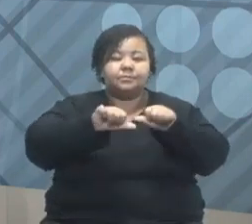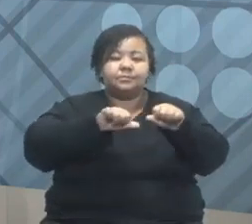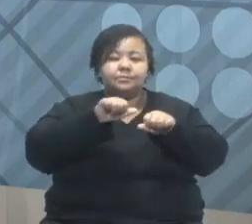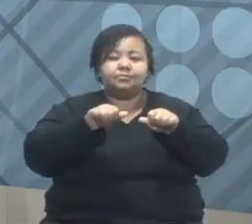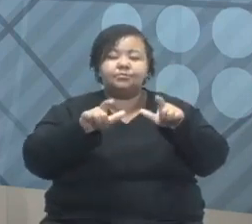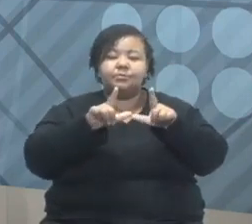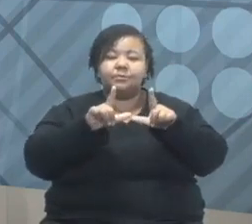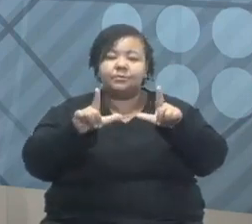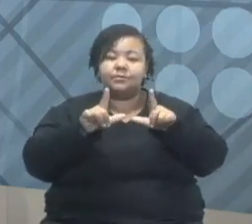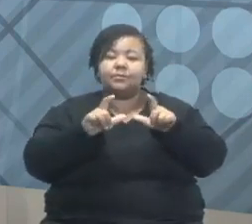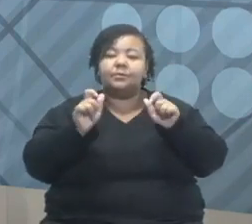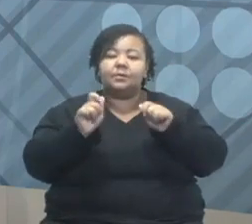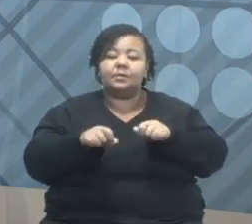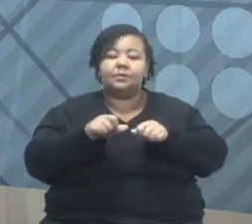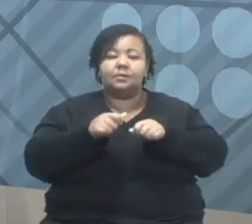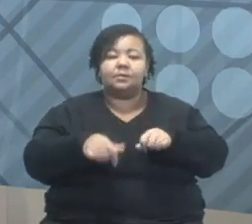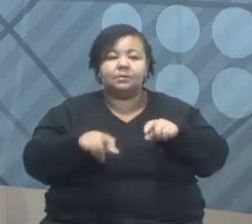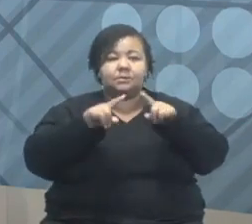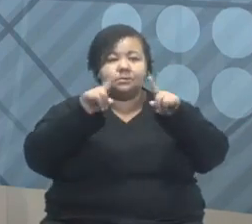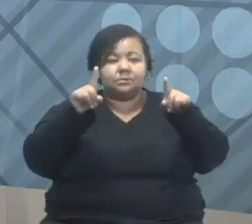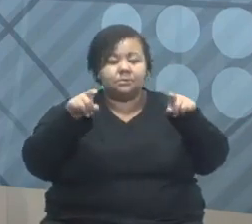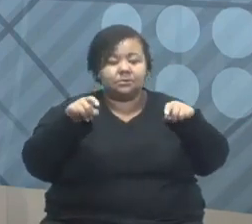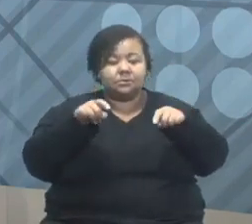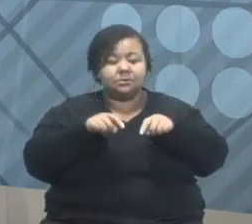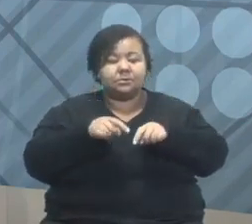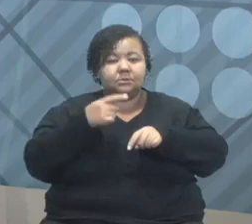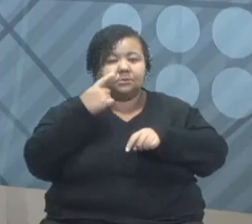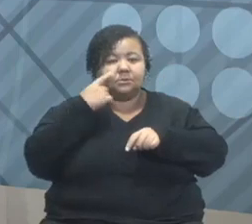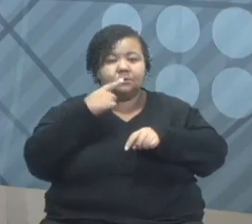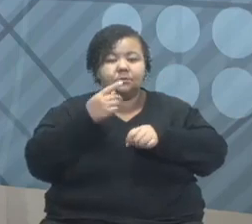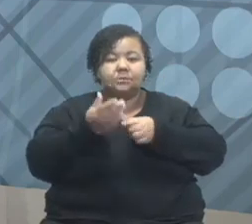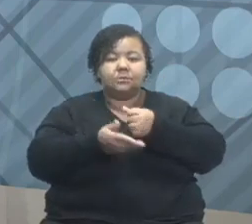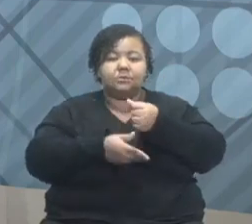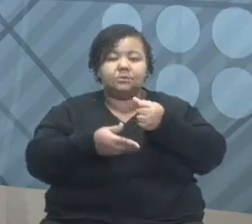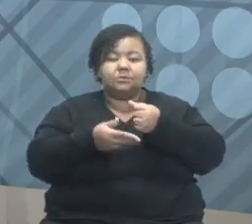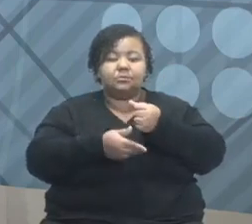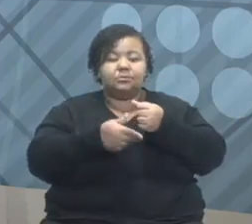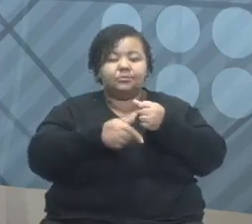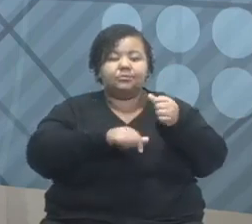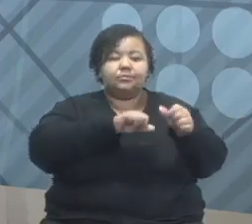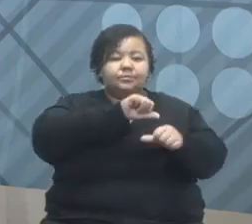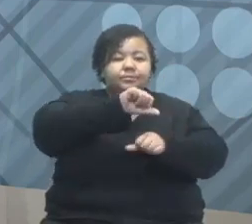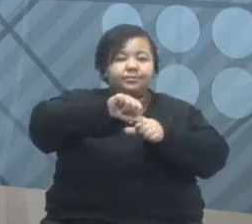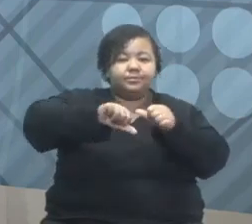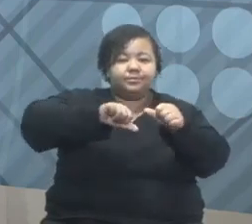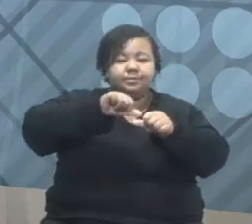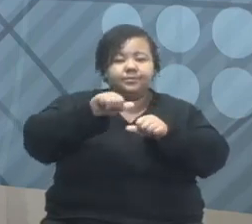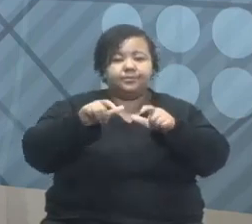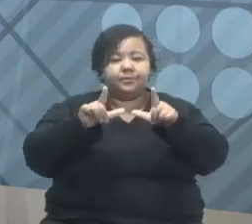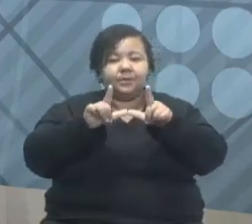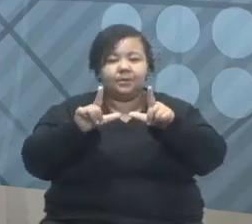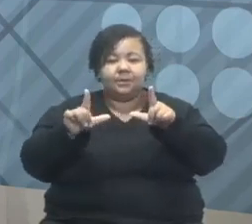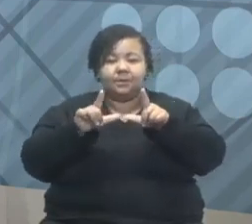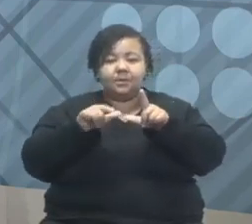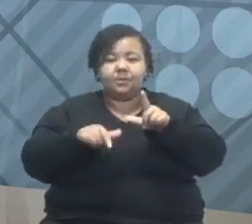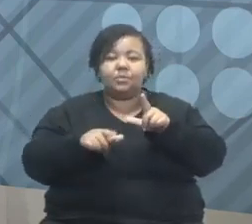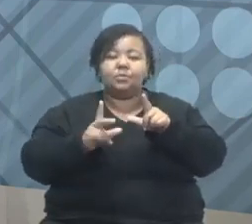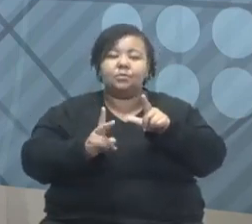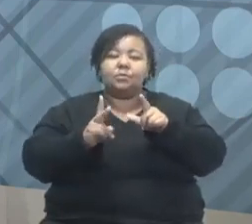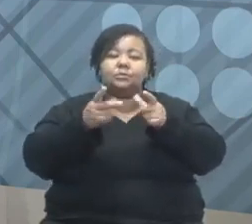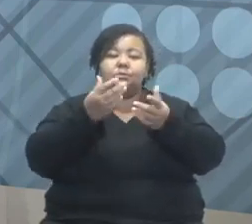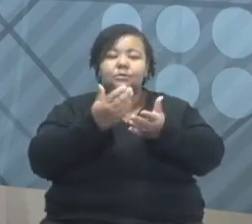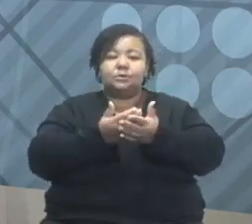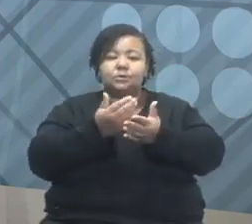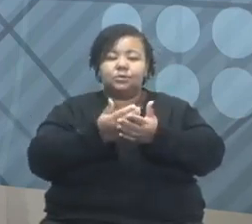Então, é possível fazer uma matriz de uma transformação linear, tomando como base a transformação linear. Então, continuando nosso estudo,